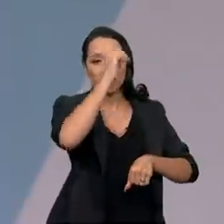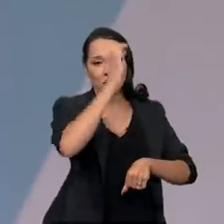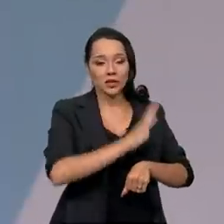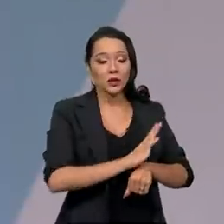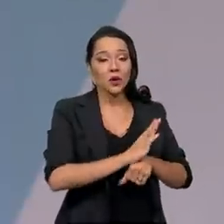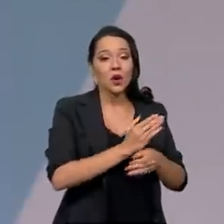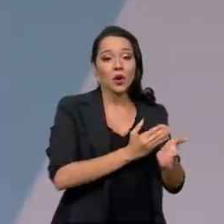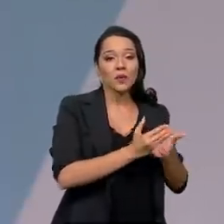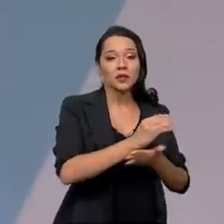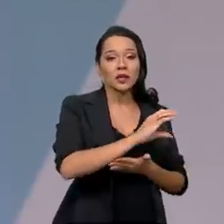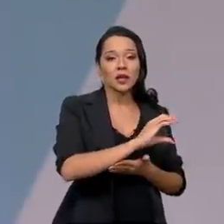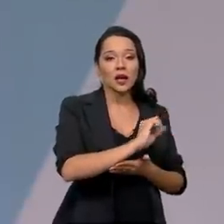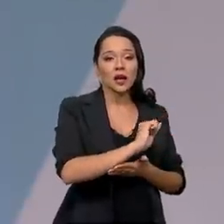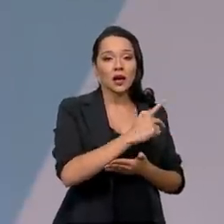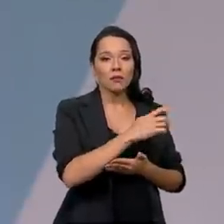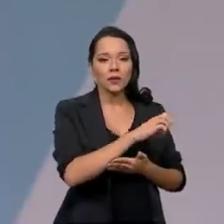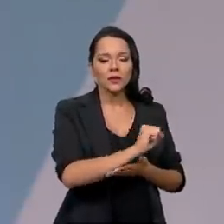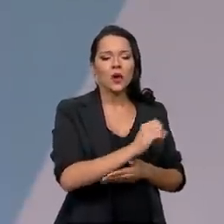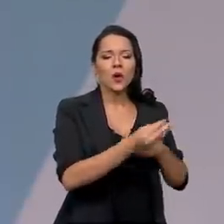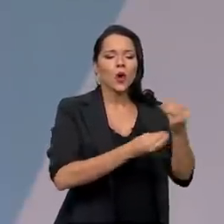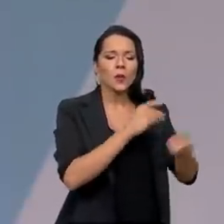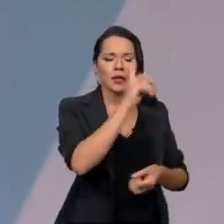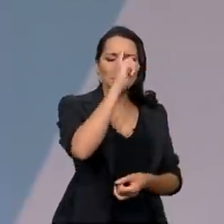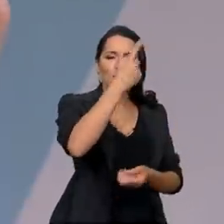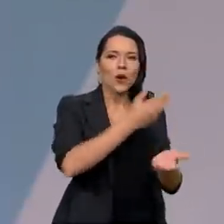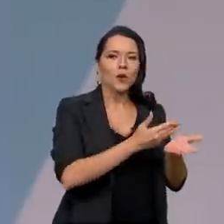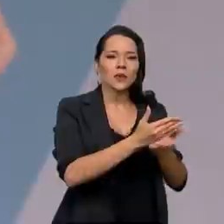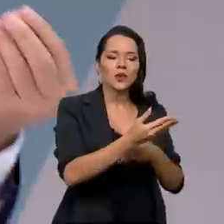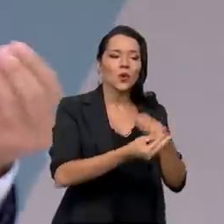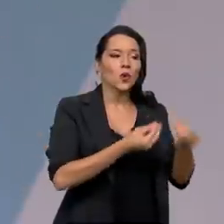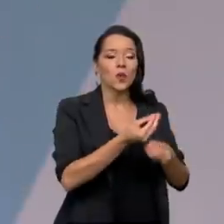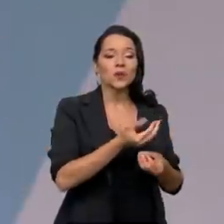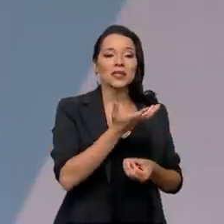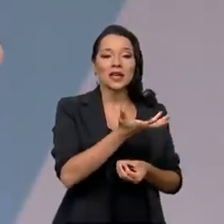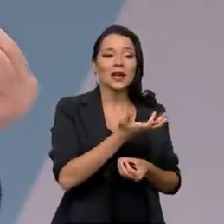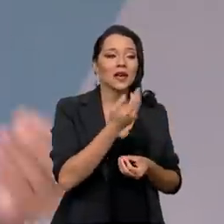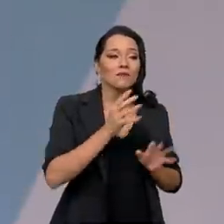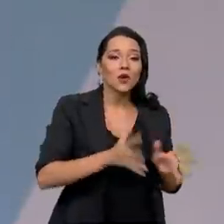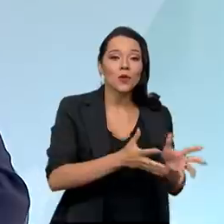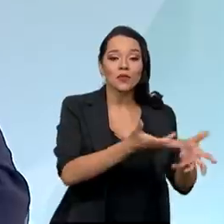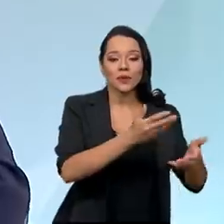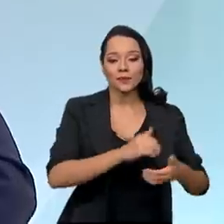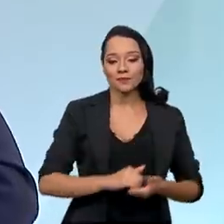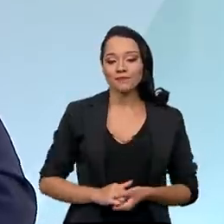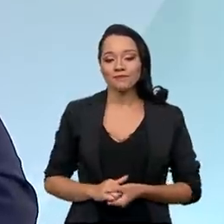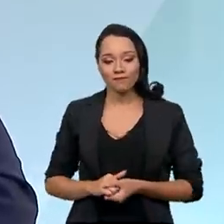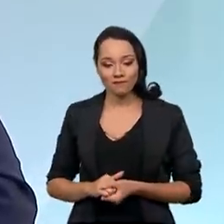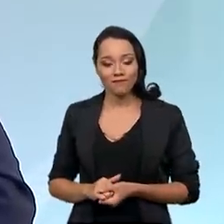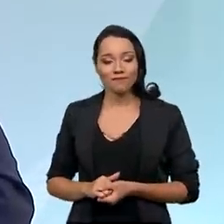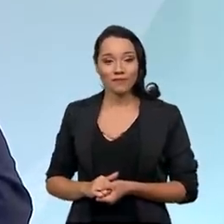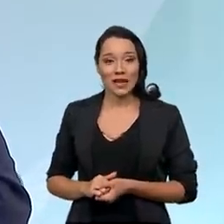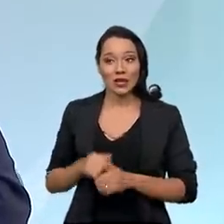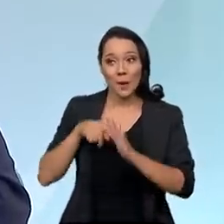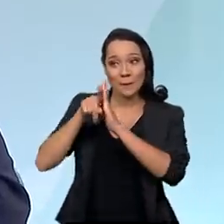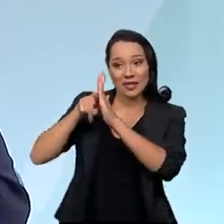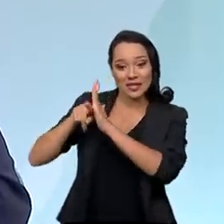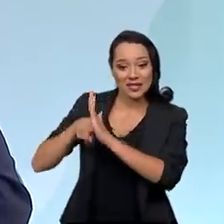Brasil a partir da CAPES. Como é que essa ideia surgiu? Como que a senhora quer promover isso? Paulo, o